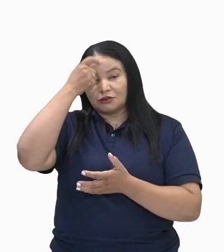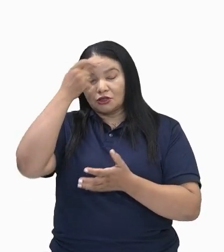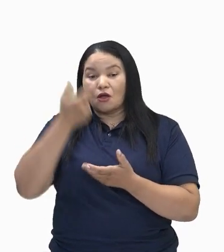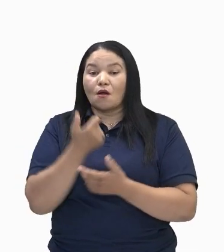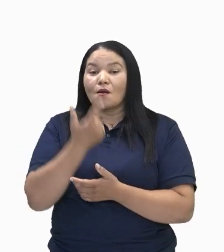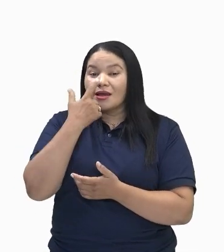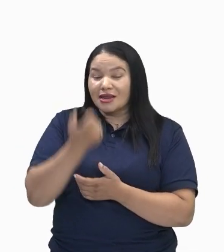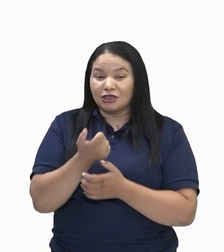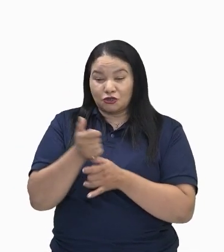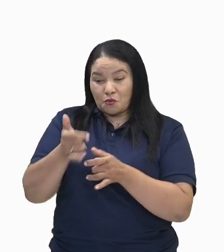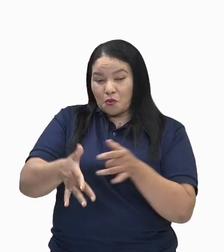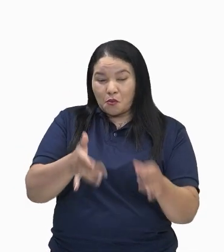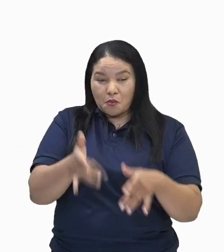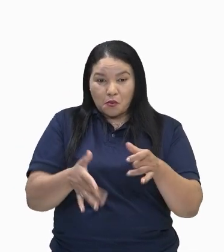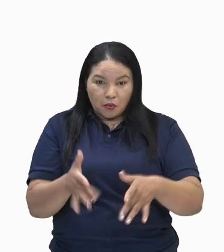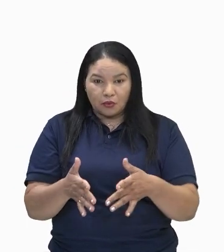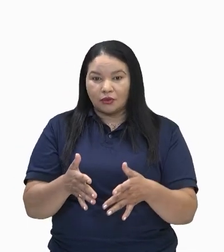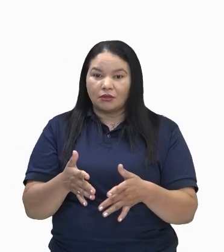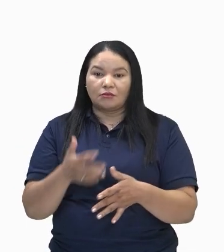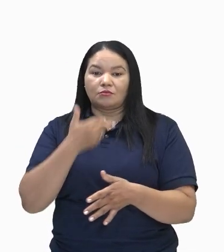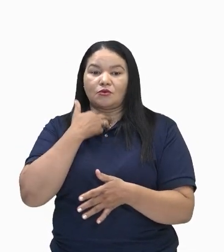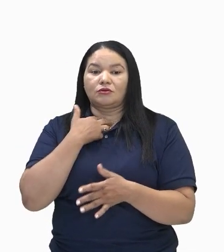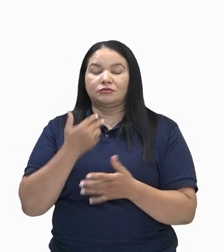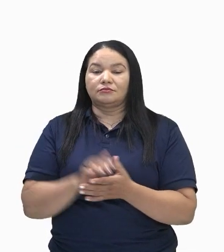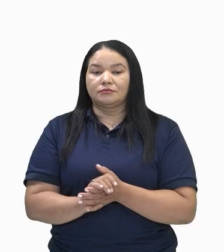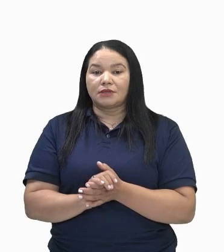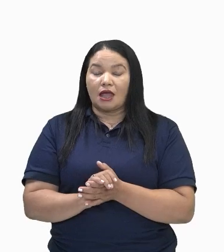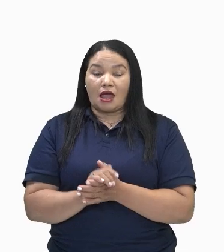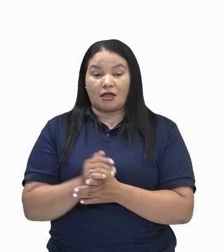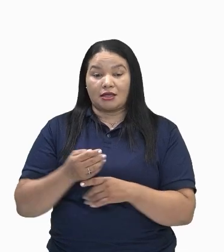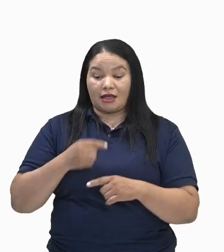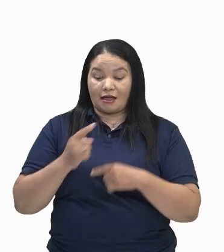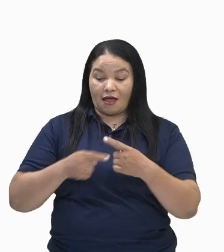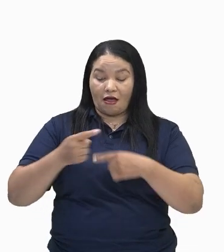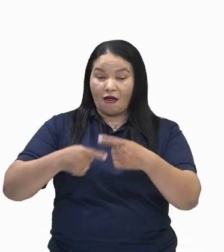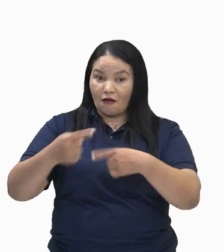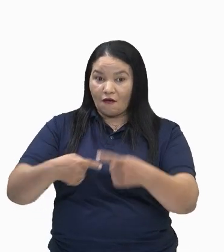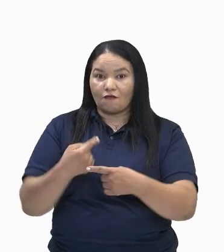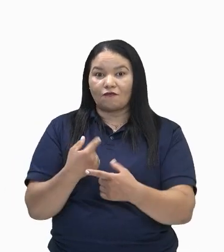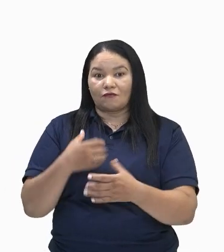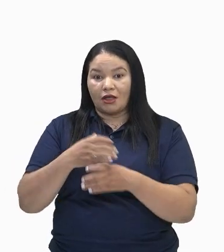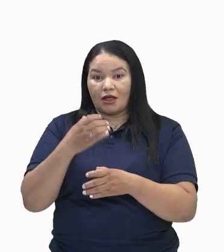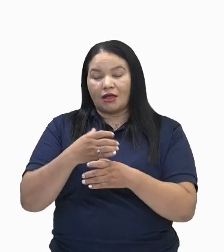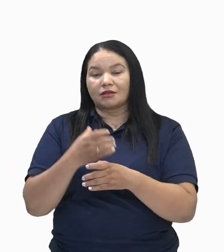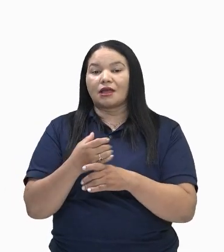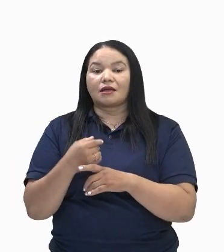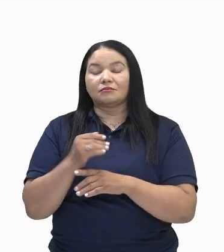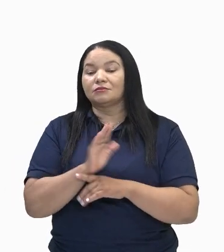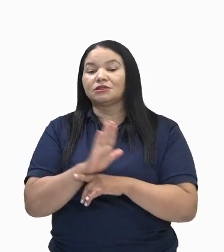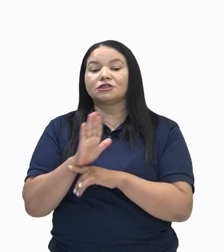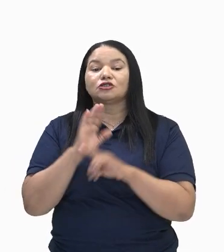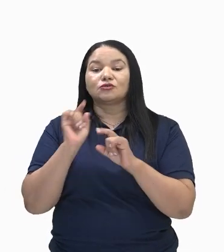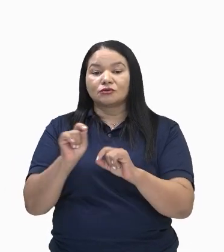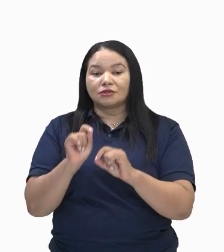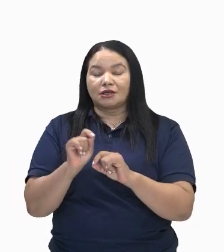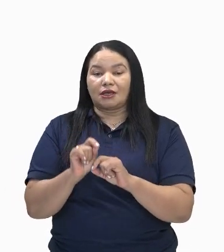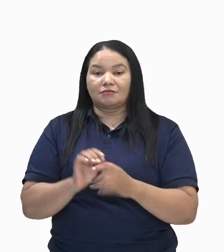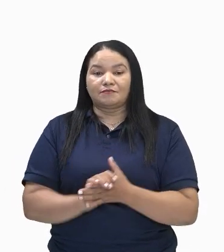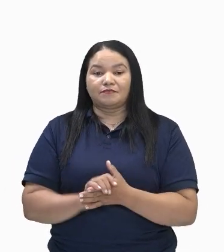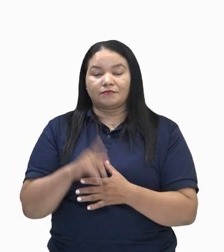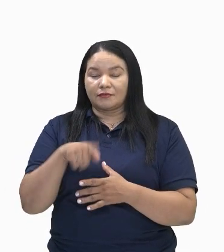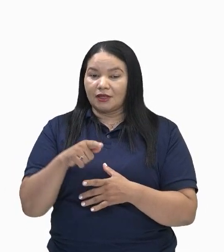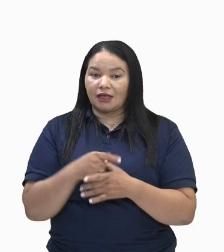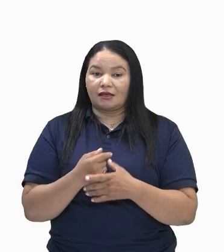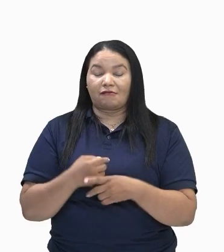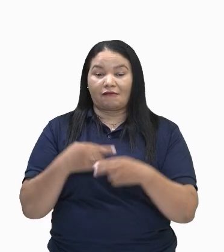lixo. Após demonstrar toda a jornada da garrafa, a mensagem aparece de forma explícita, escrita na tela. A